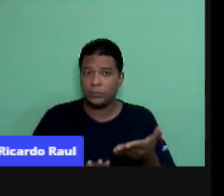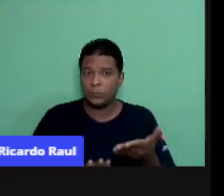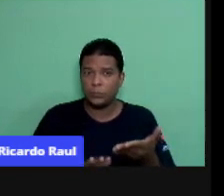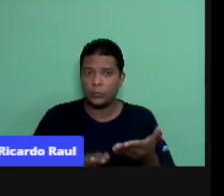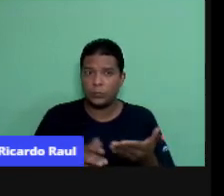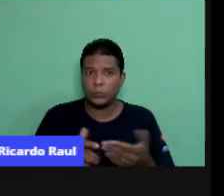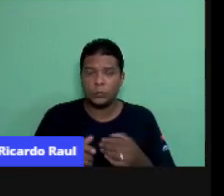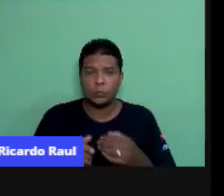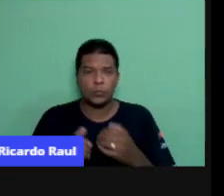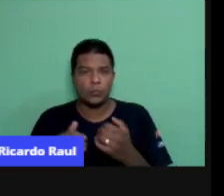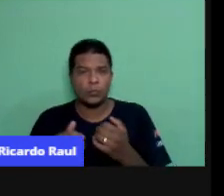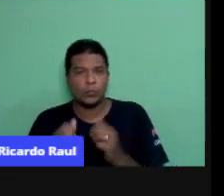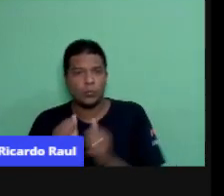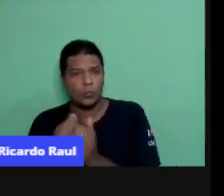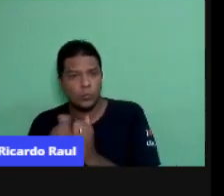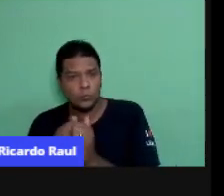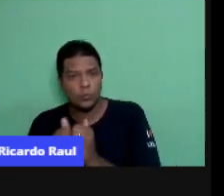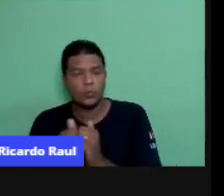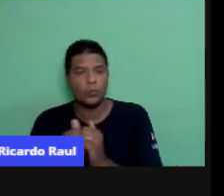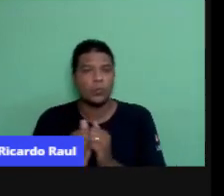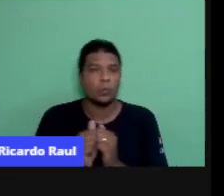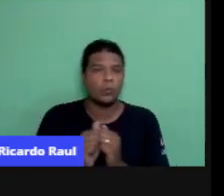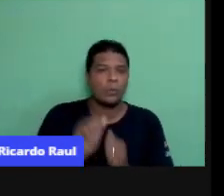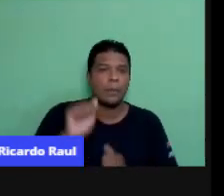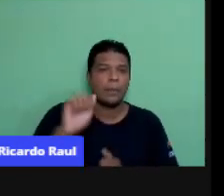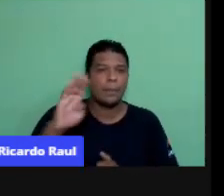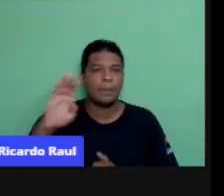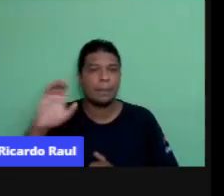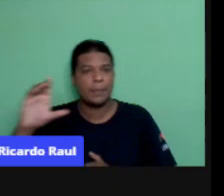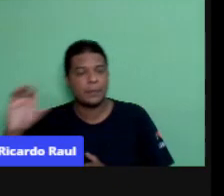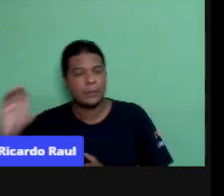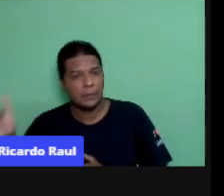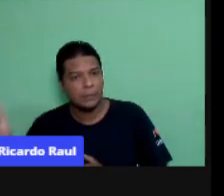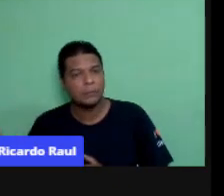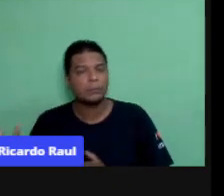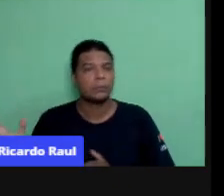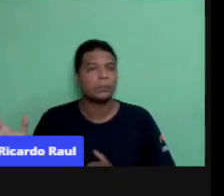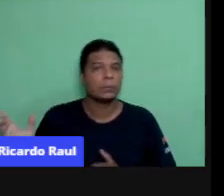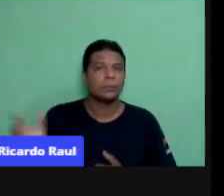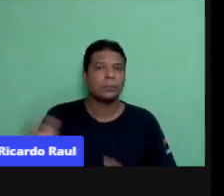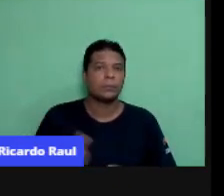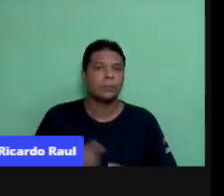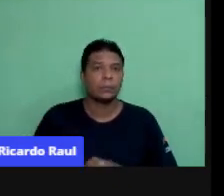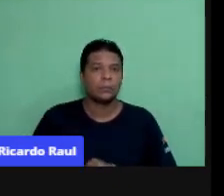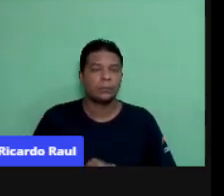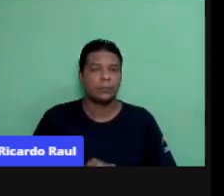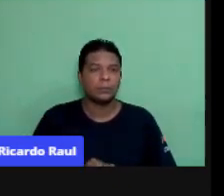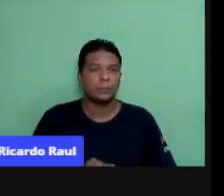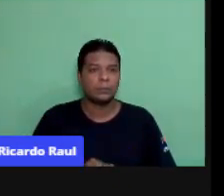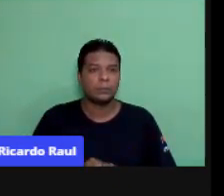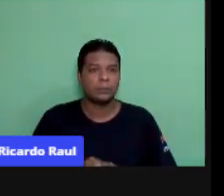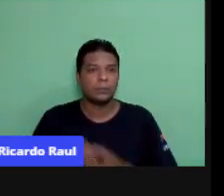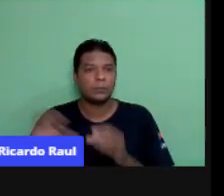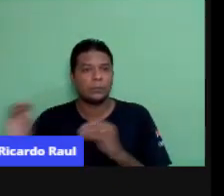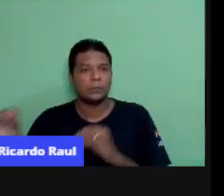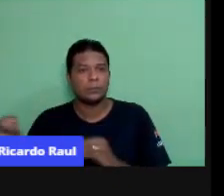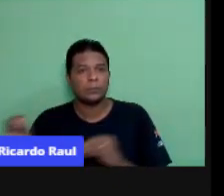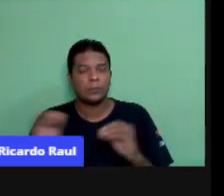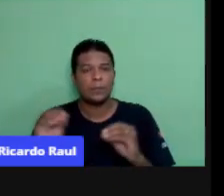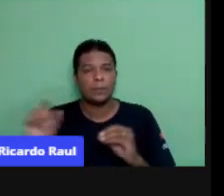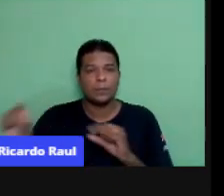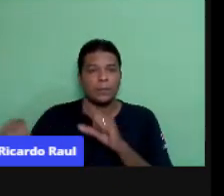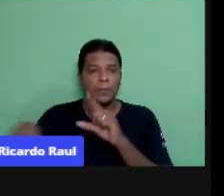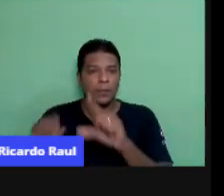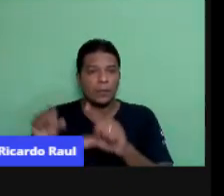trabalhar um joguinho com letras, a criança pegar uma letra, ir até um local, voltar, escolher a letra do